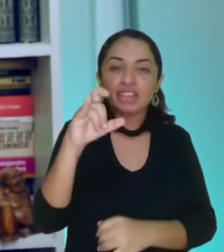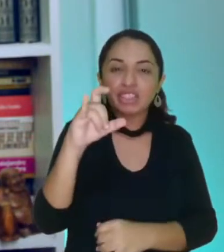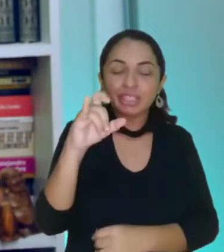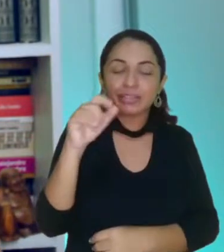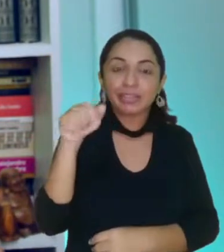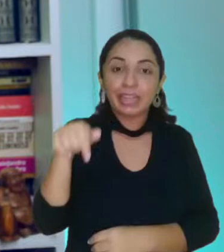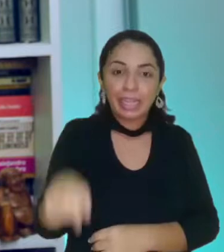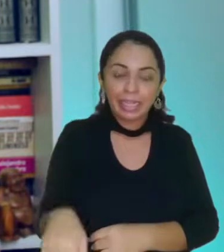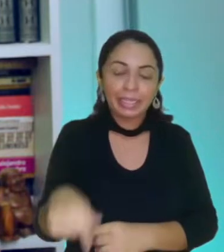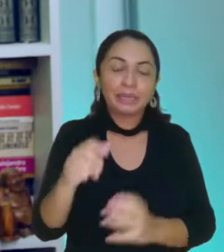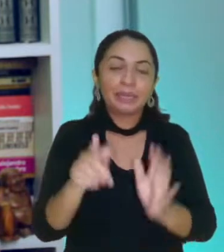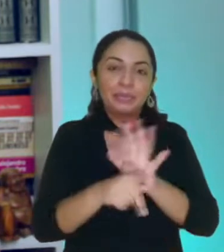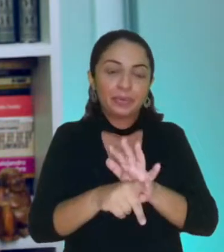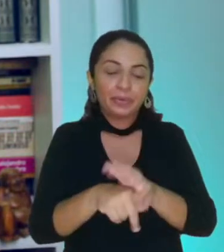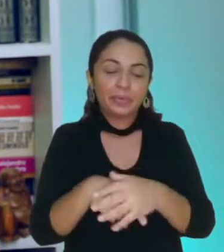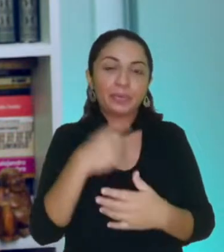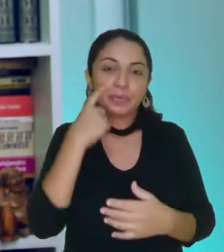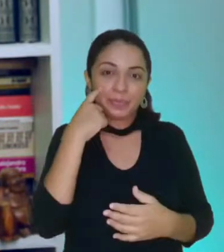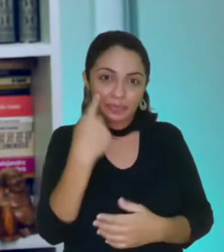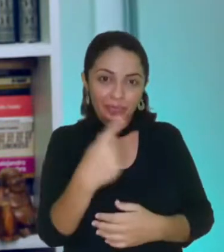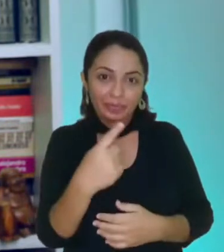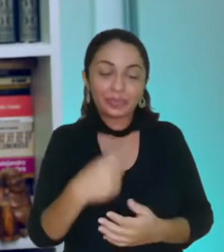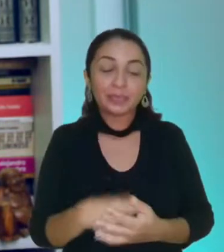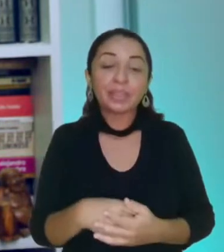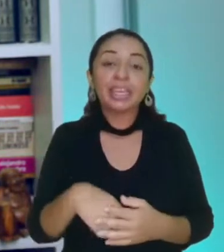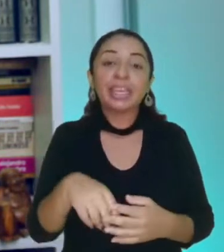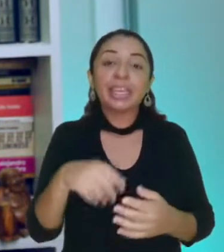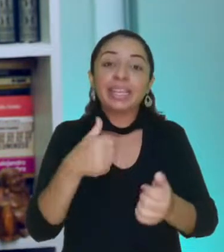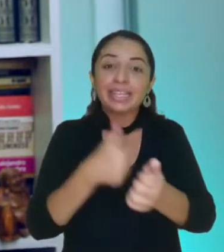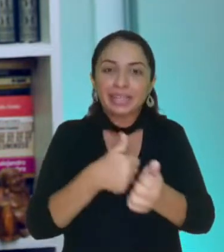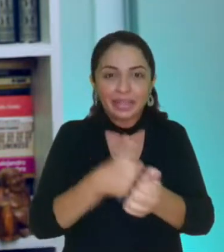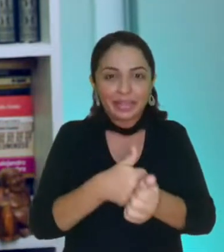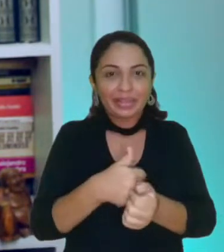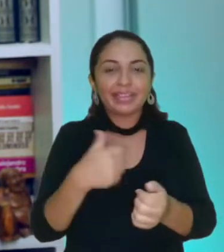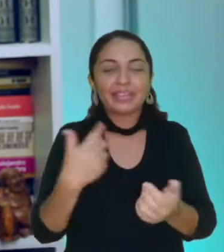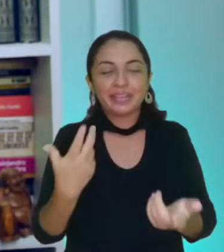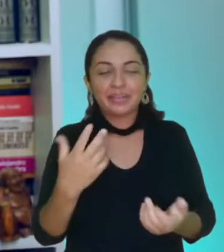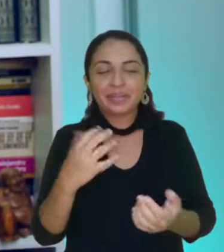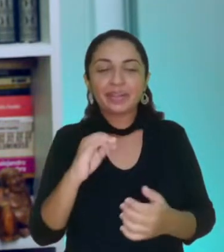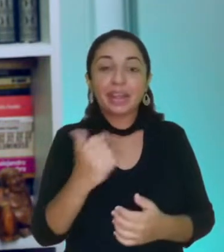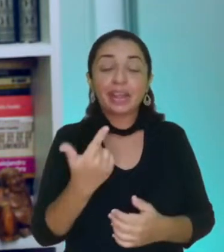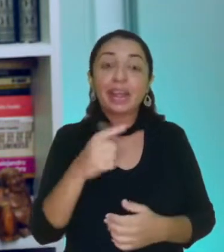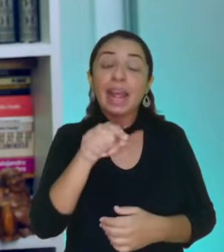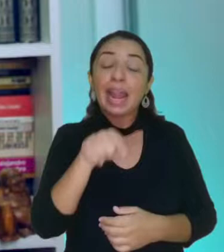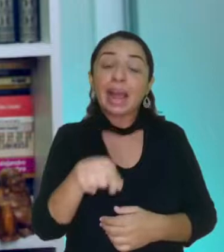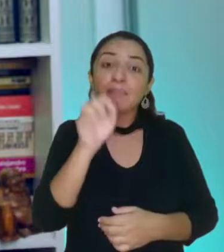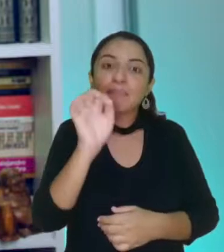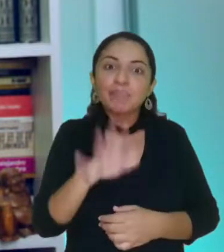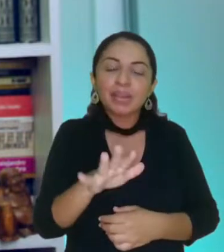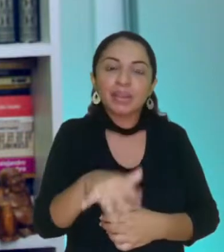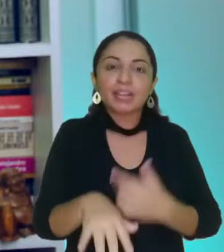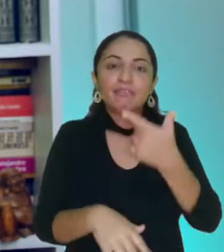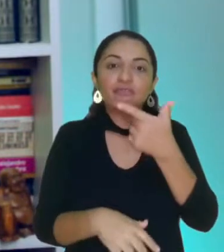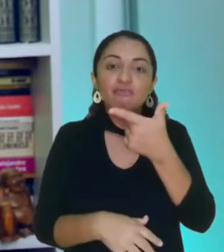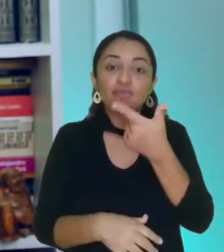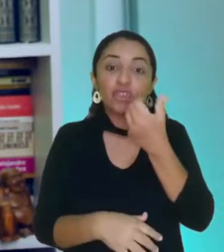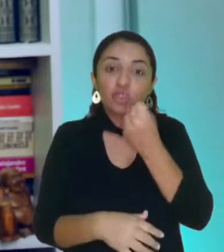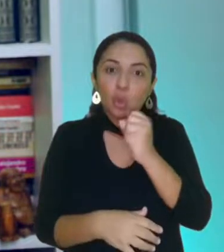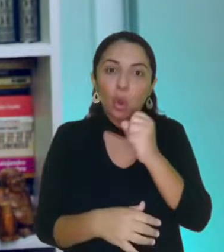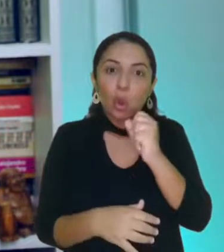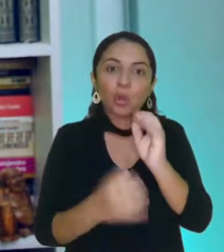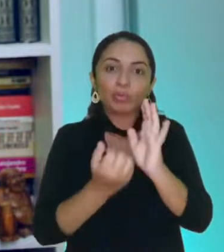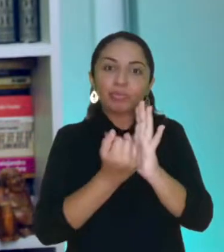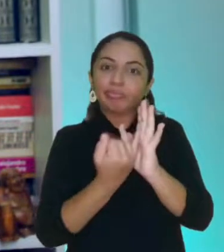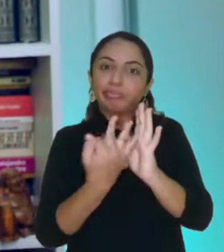vou deixar aqui embaixo para você seguir e acompanhar. E eles botaram uma super promoção lá com 28 livros